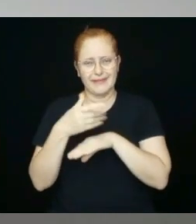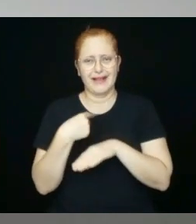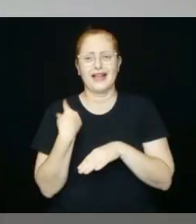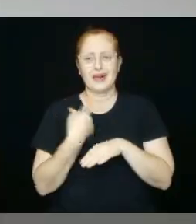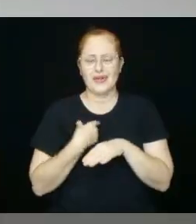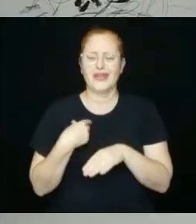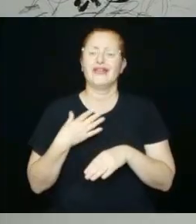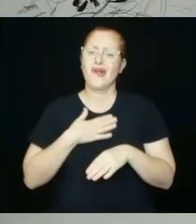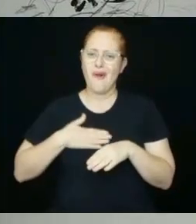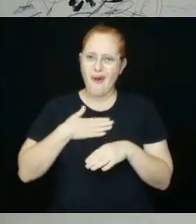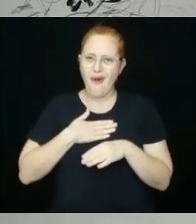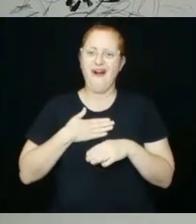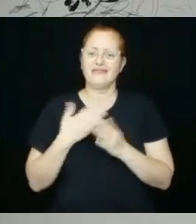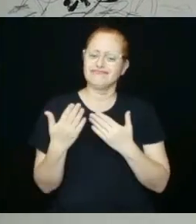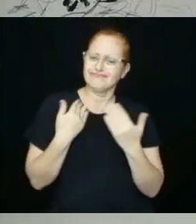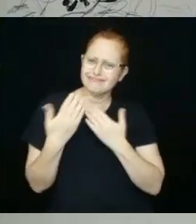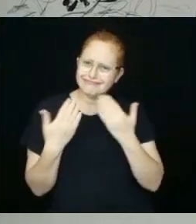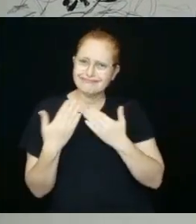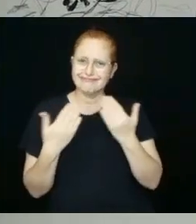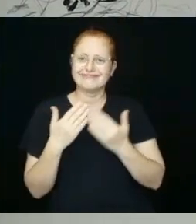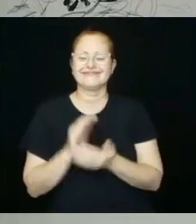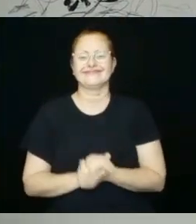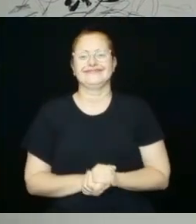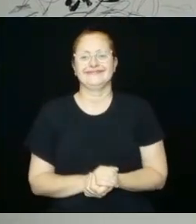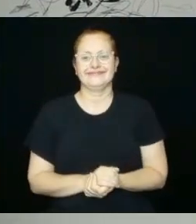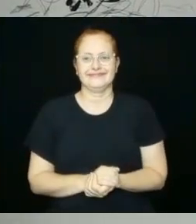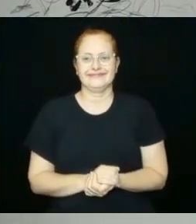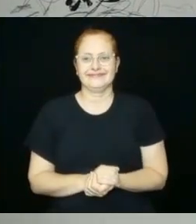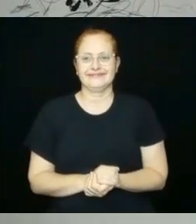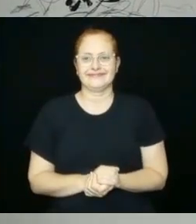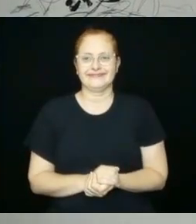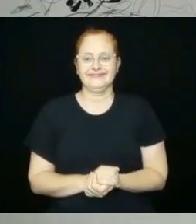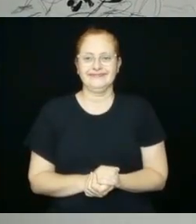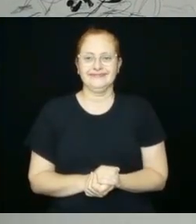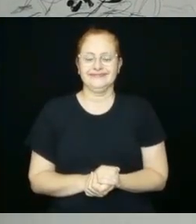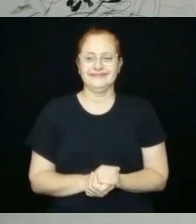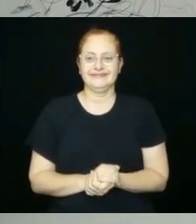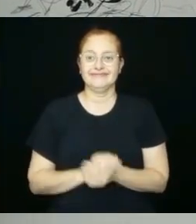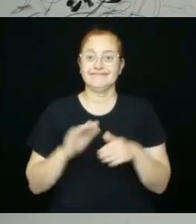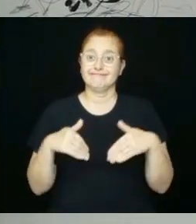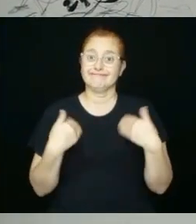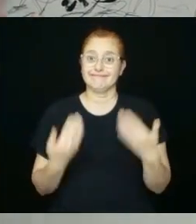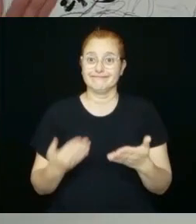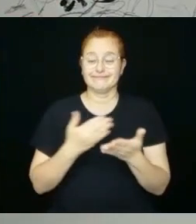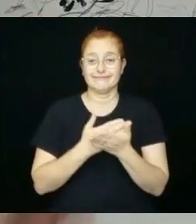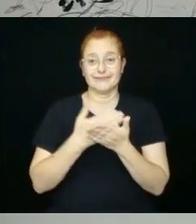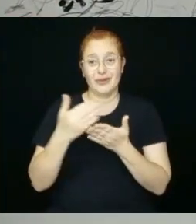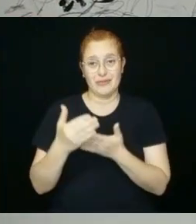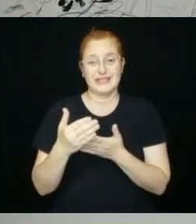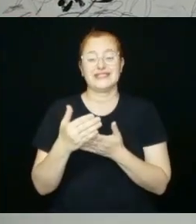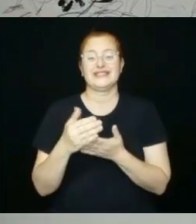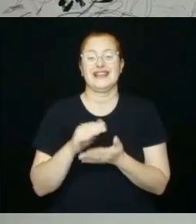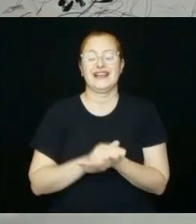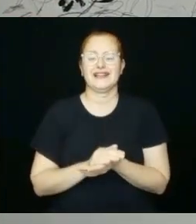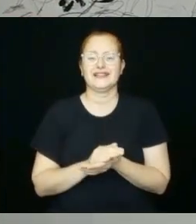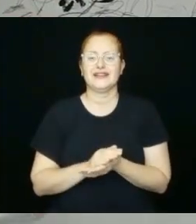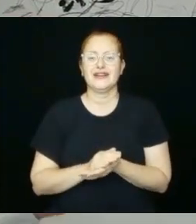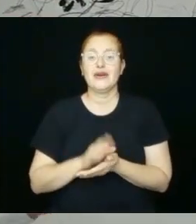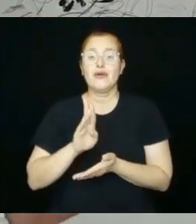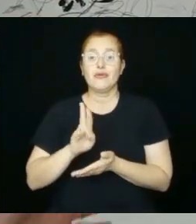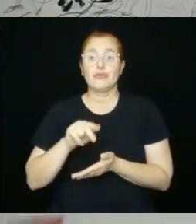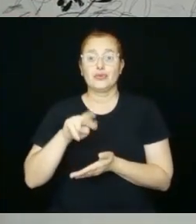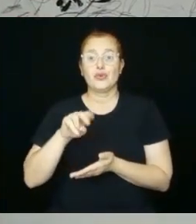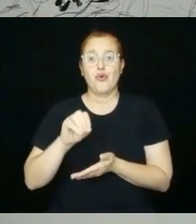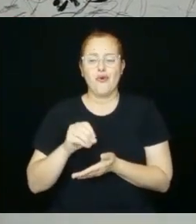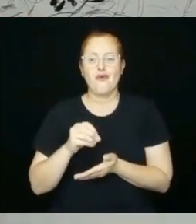gente gosta que fique assim, né? E, enfim, então vou começar super pelo começo, Bruno, tu fica à vontade